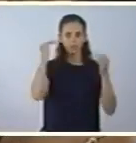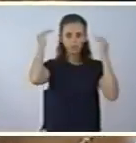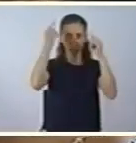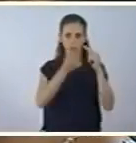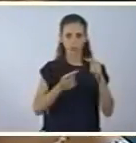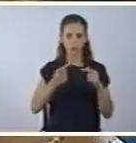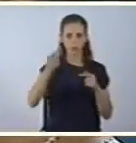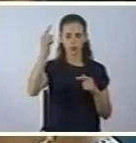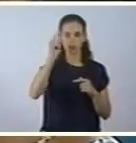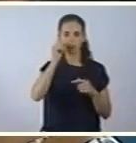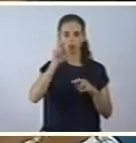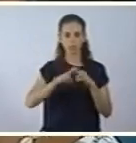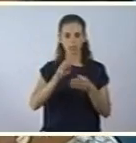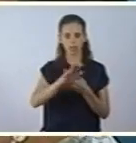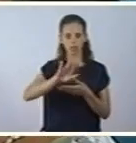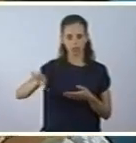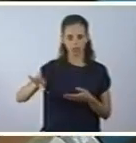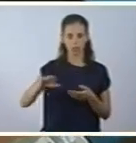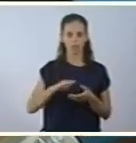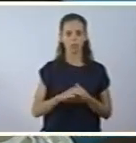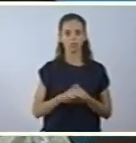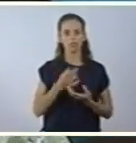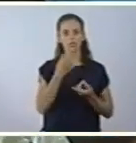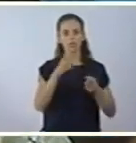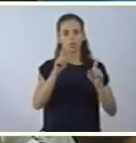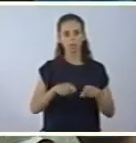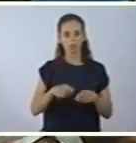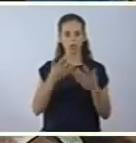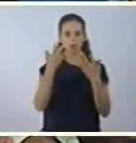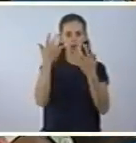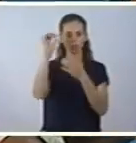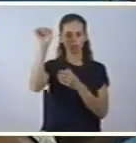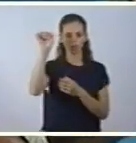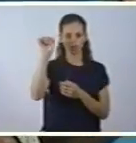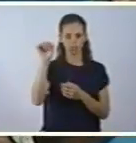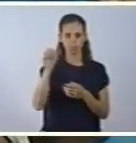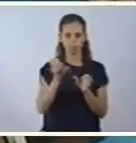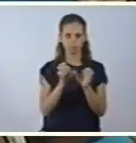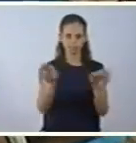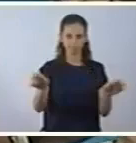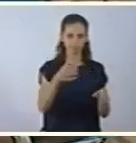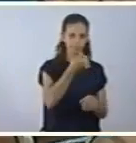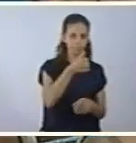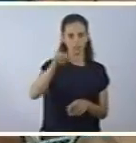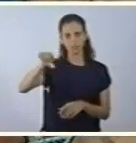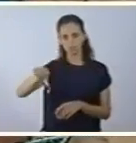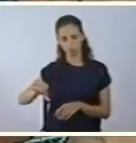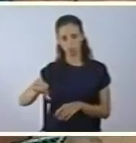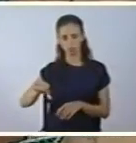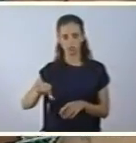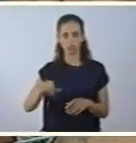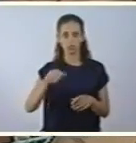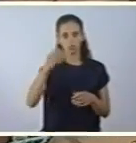subiu aos céus, onde está assentado à direita do Pai. De novo há de vir em sua glória, para julgar os vivos